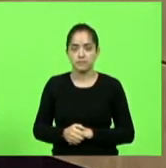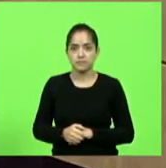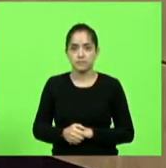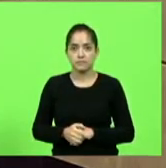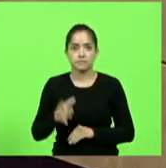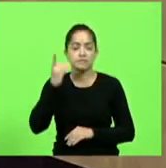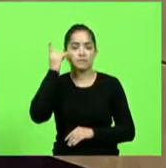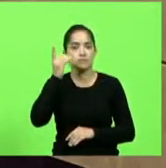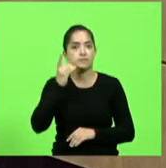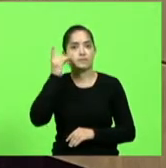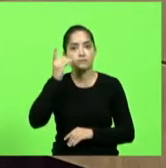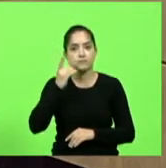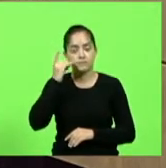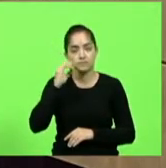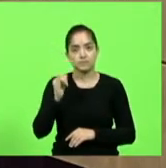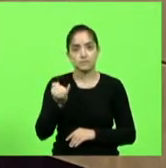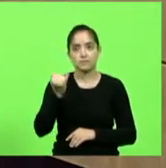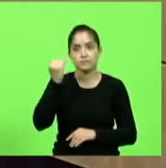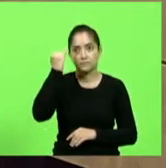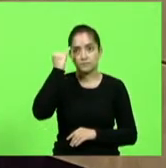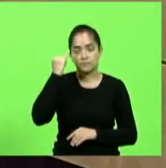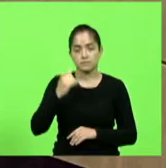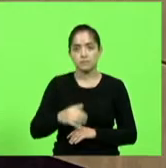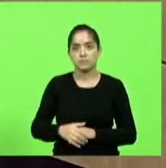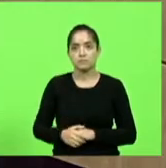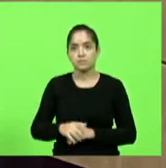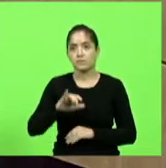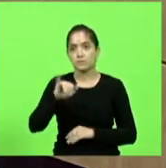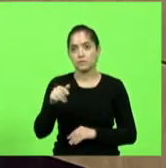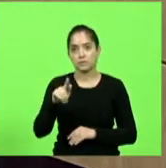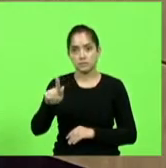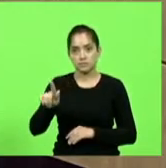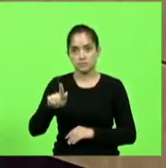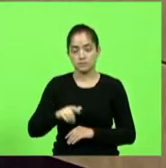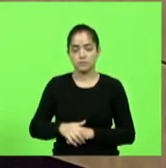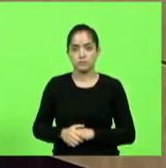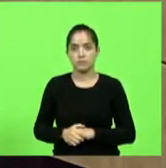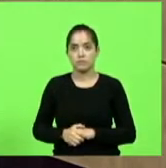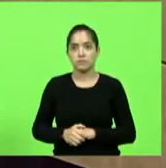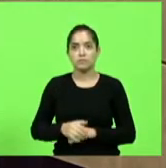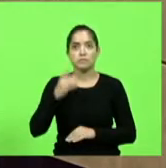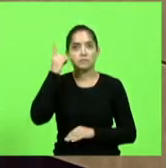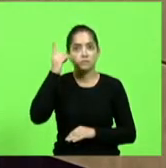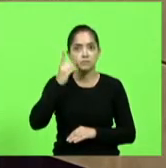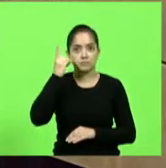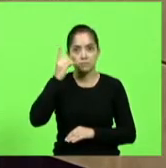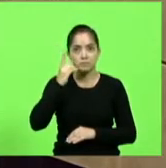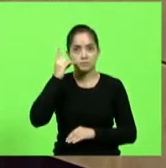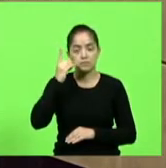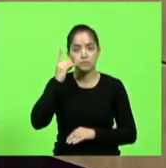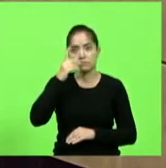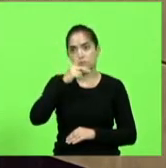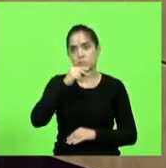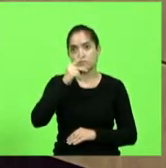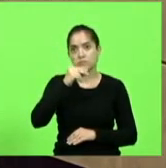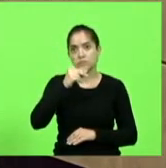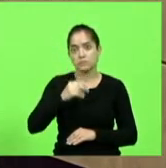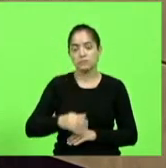Como vota o deputado Júlio Garcia? Voto 2, senhor presidente. Como vota o deputado Kennedy Nunes?